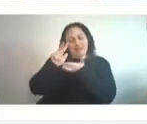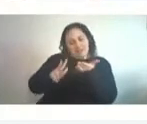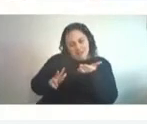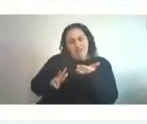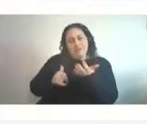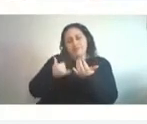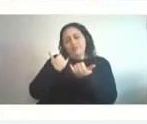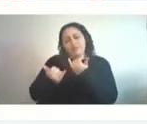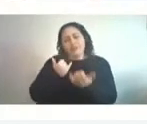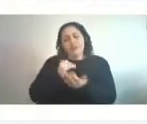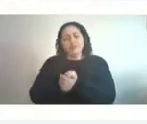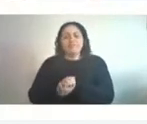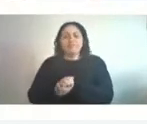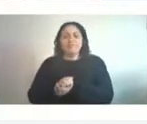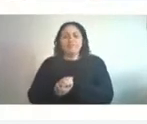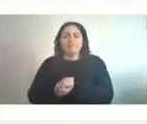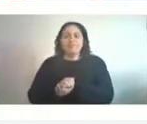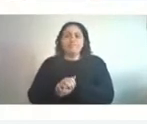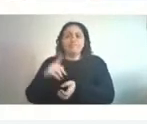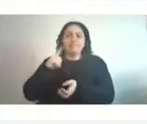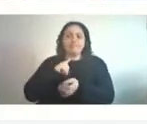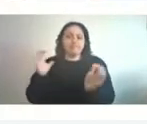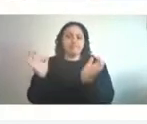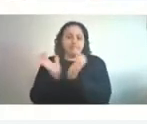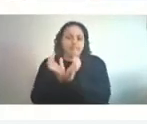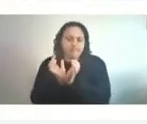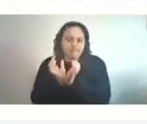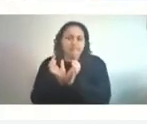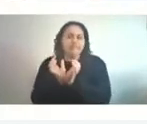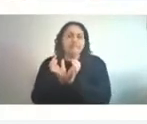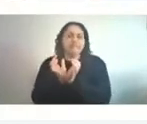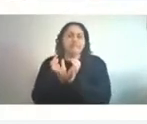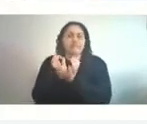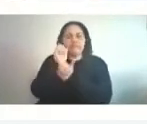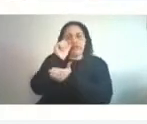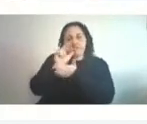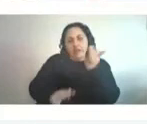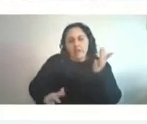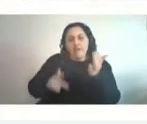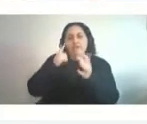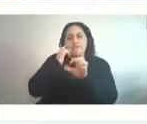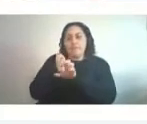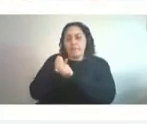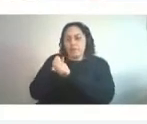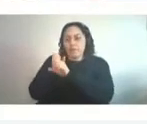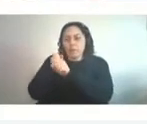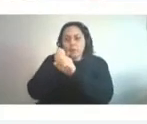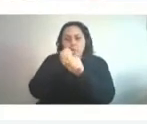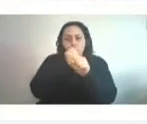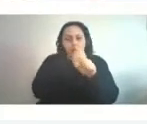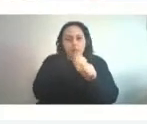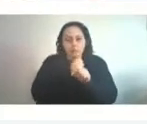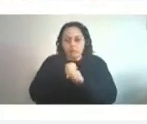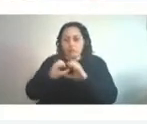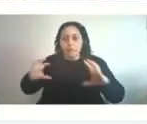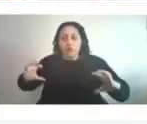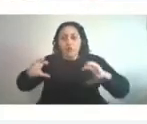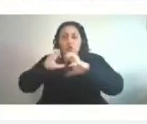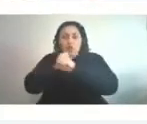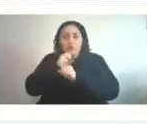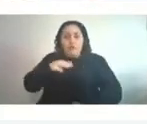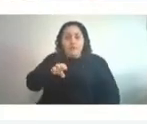por exemplo, se avalia uma turma, né, e se tem uma média de aprovação, parece que aquilo está mostrando